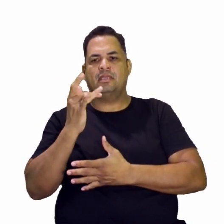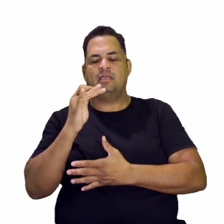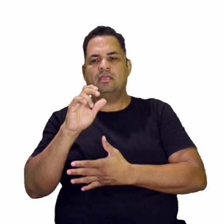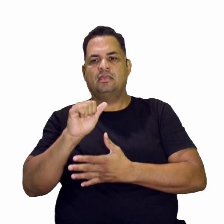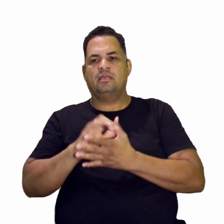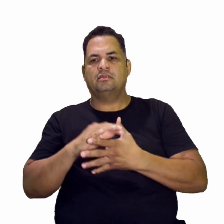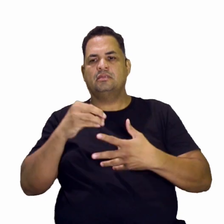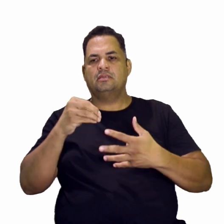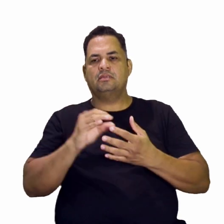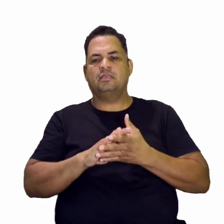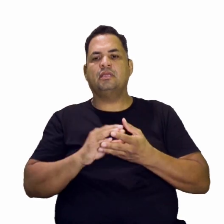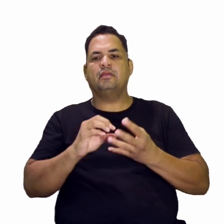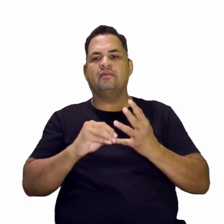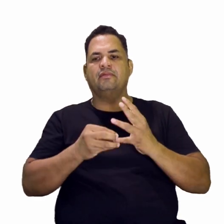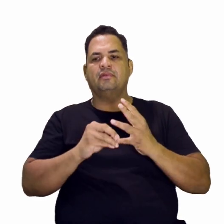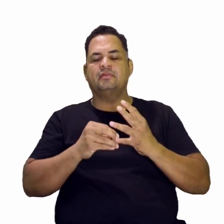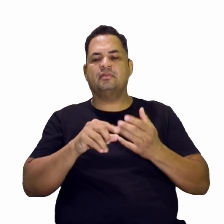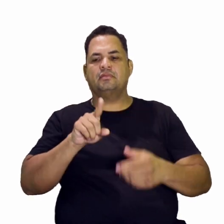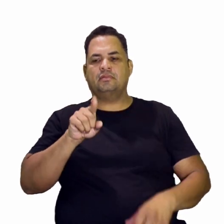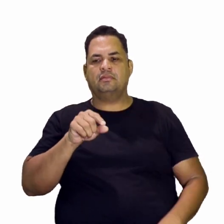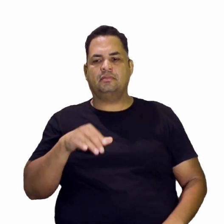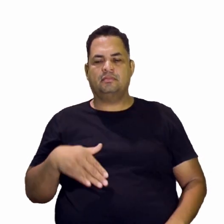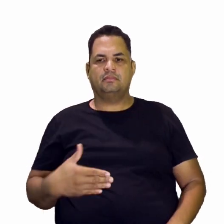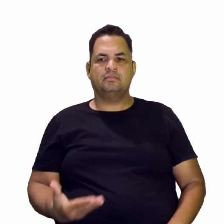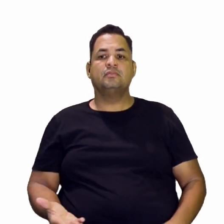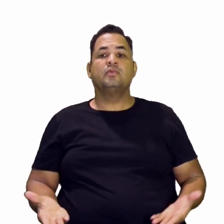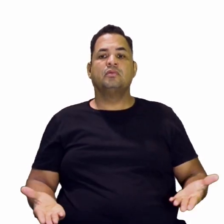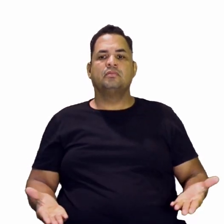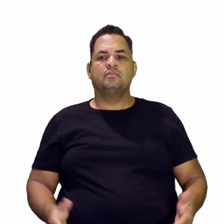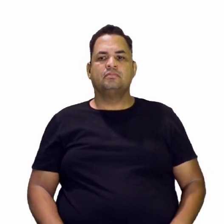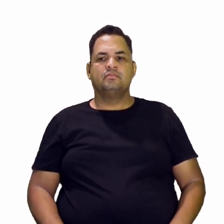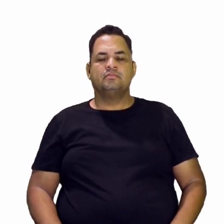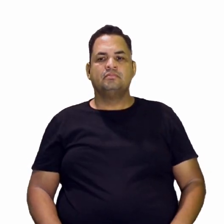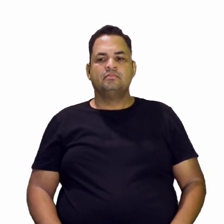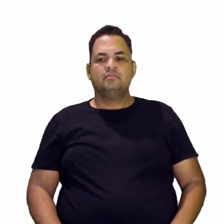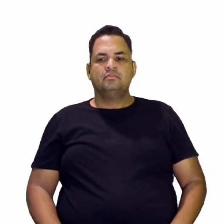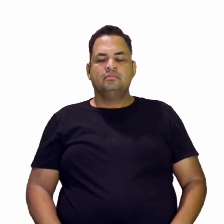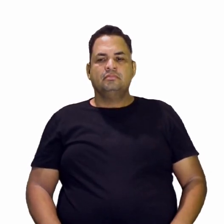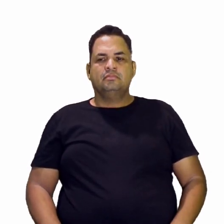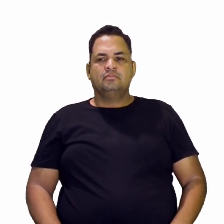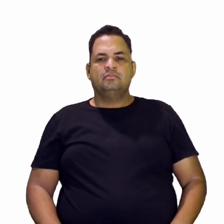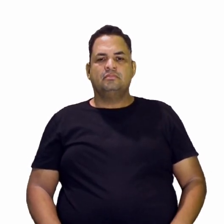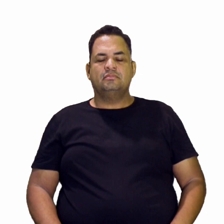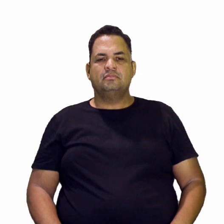pinheiro e feijão presta atenção aqui.